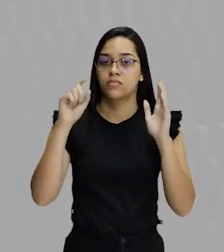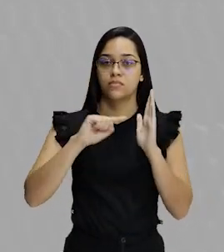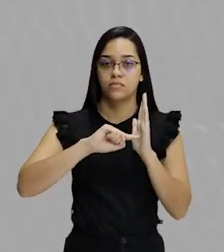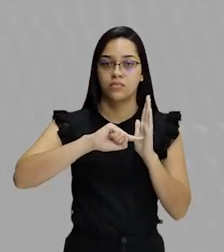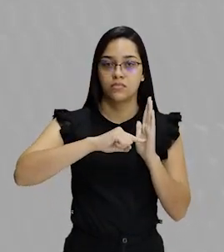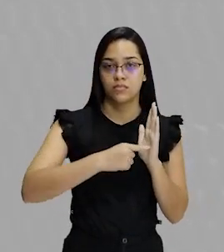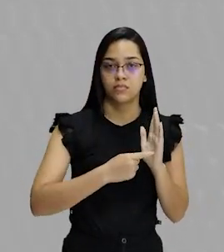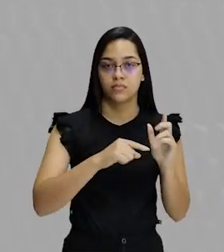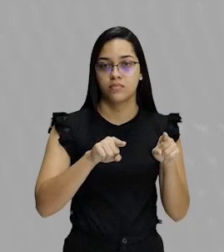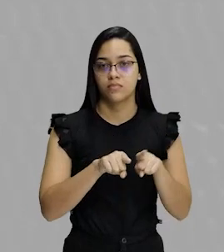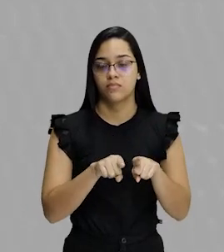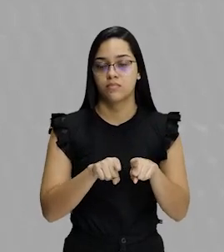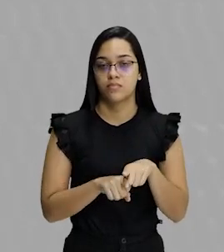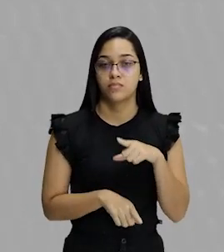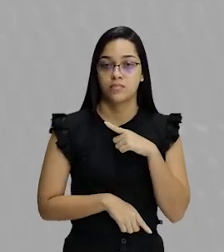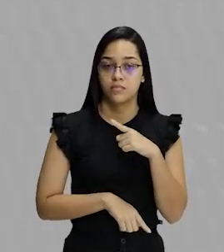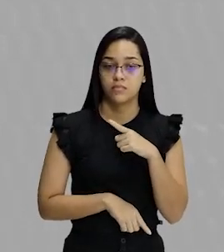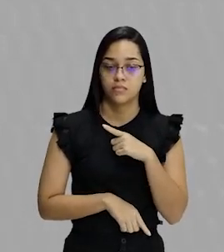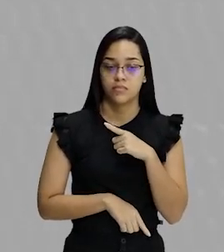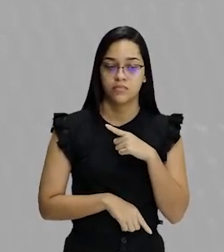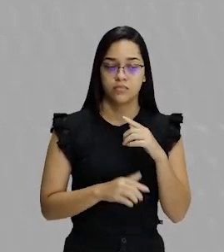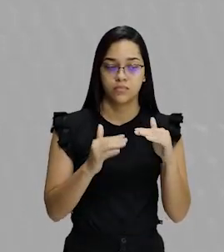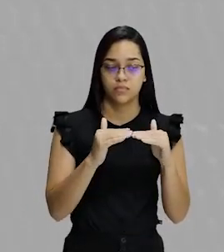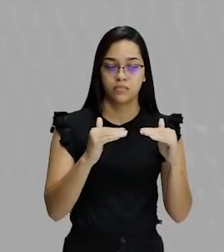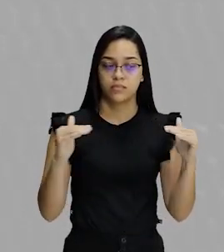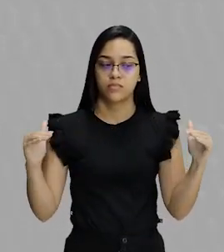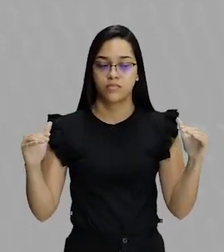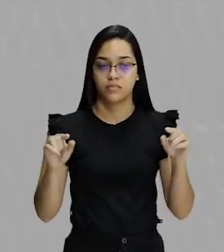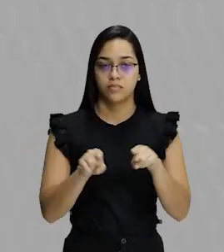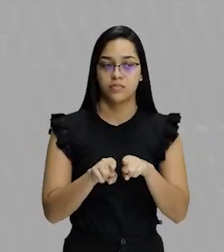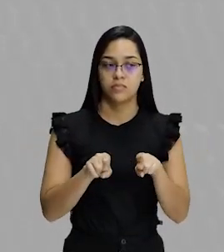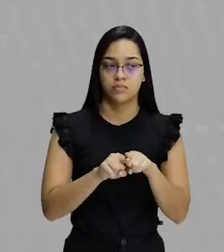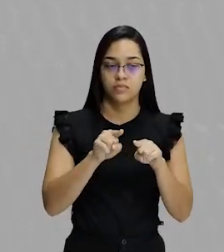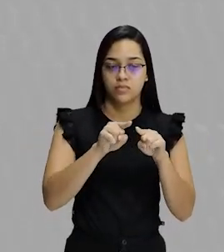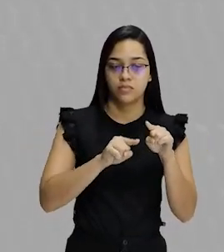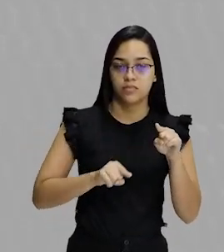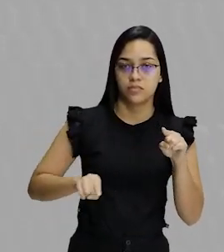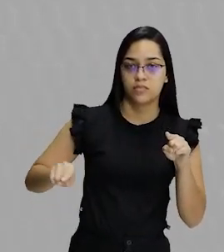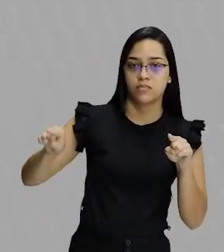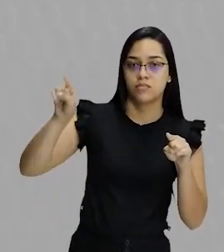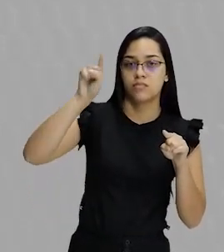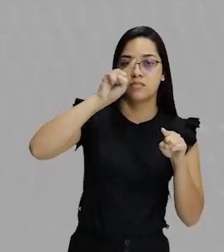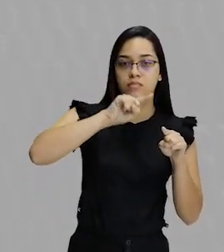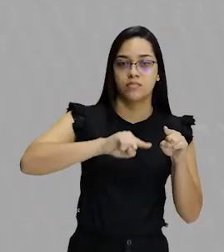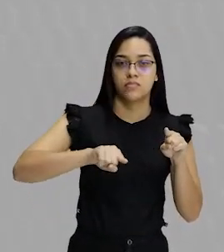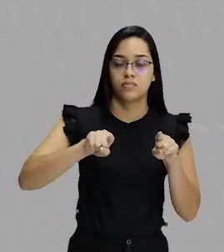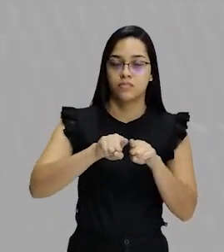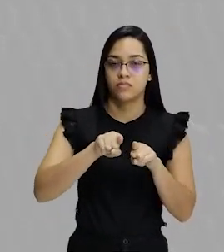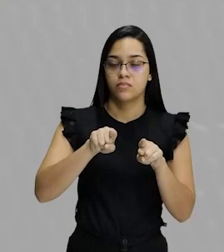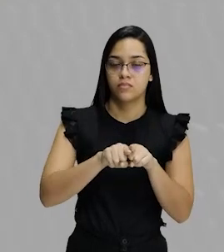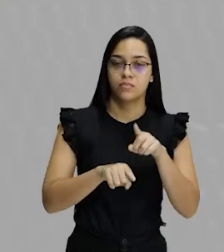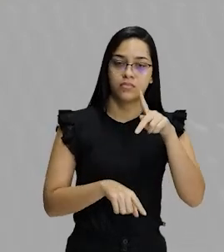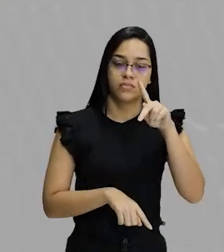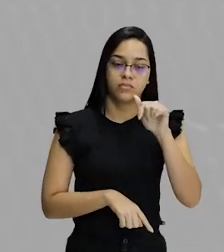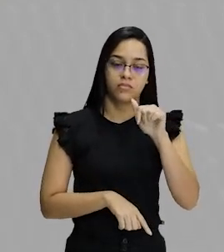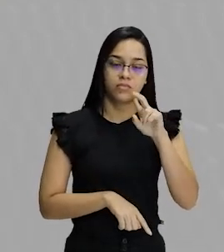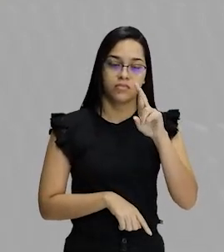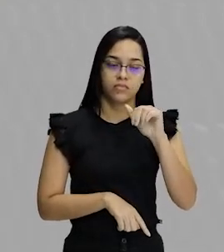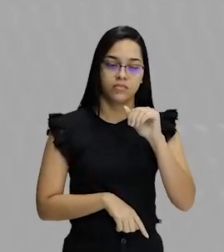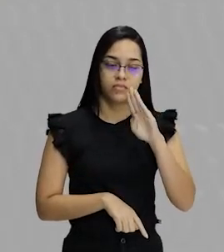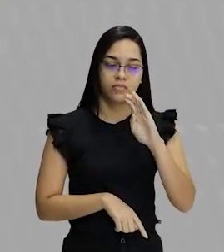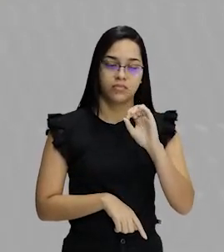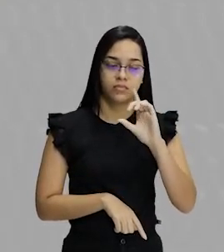estudo do ponto, vai ter estudo da reta, estudo da circunferência, da parábola, da hipérbole, tá? Já está